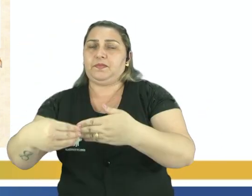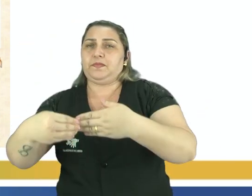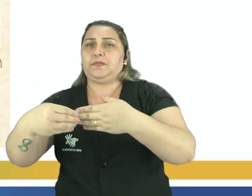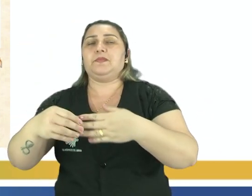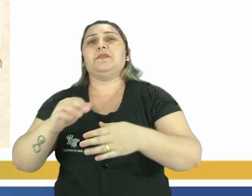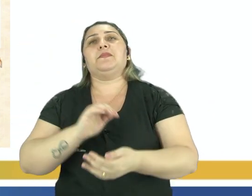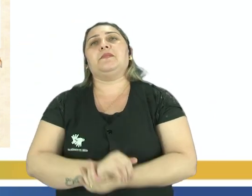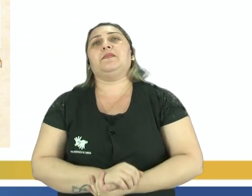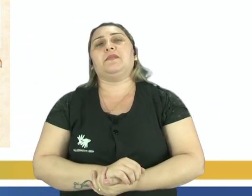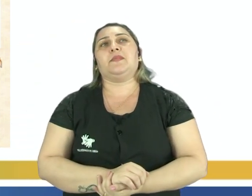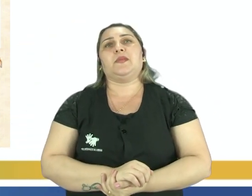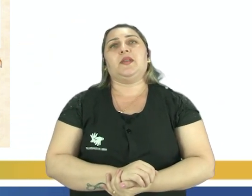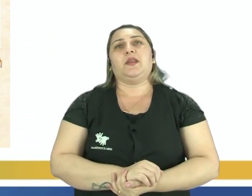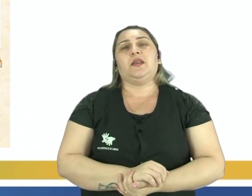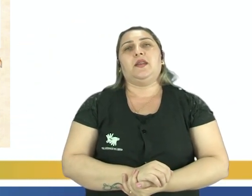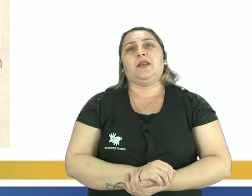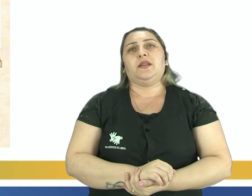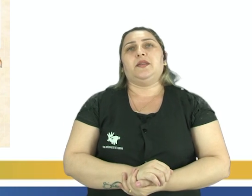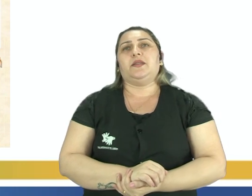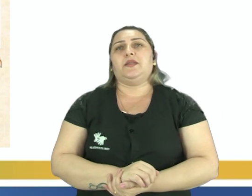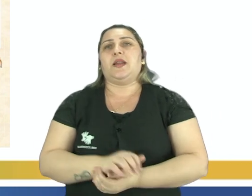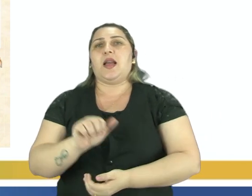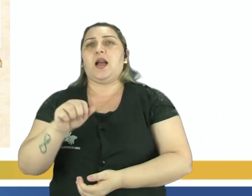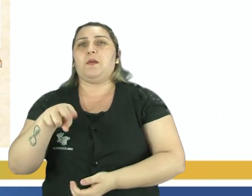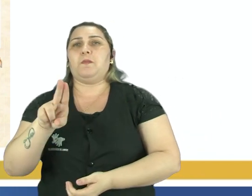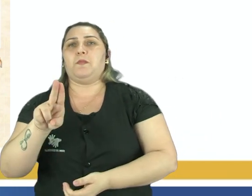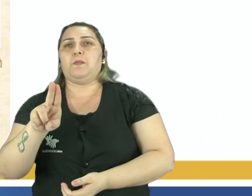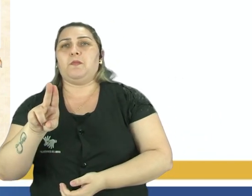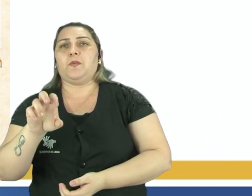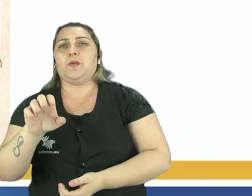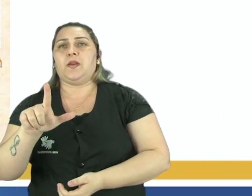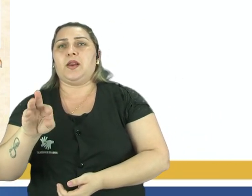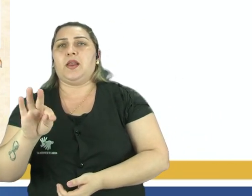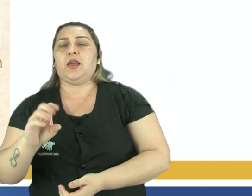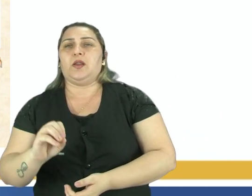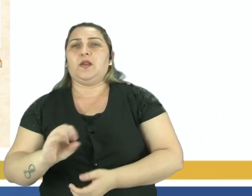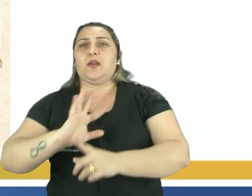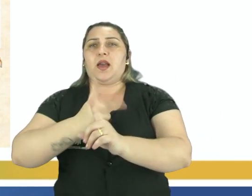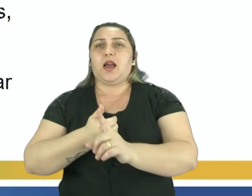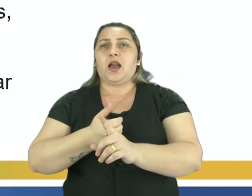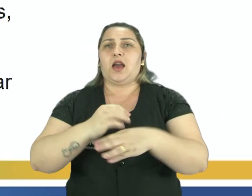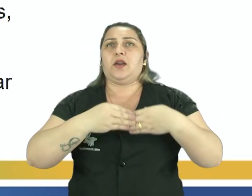espécie de amuleto, né? Era chamada arte móvel.